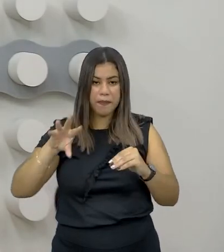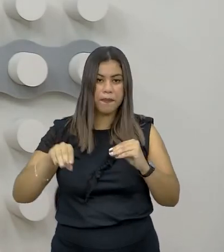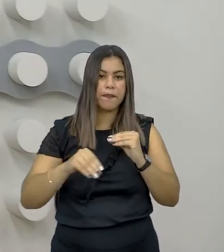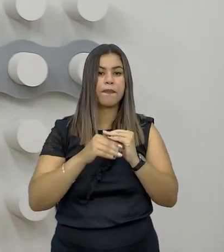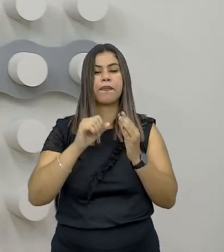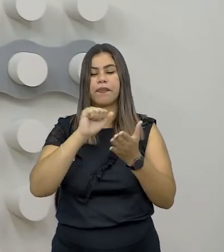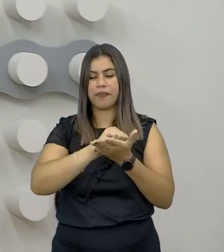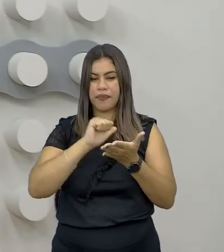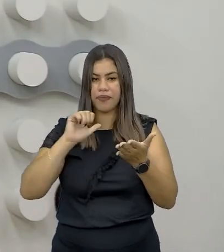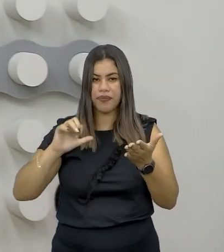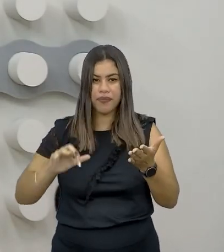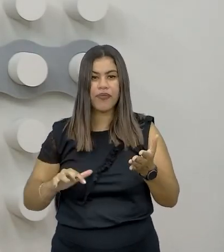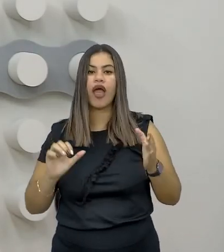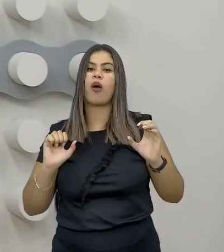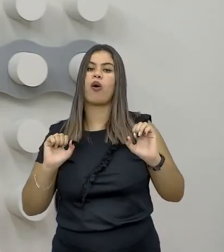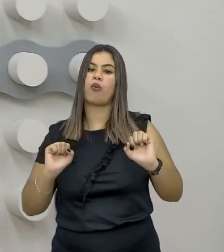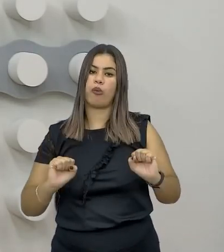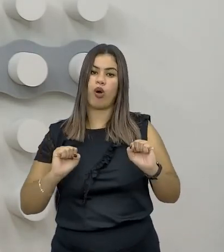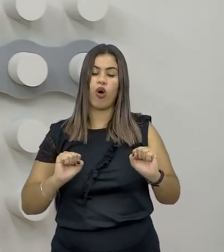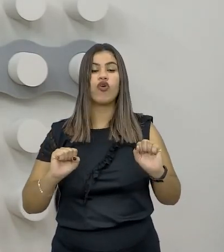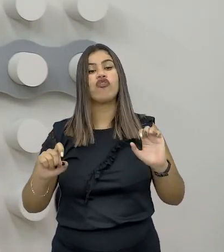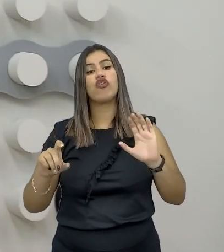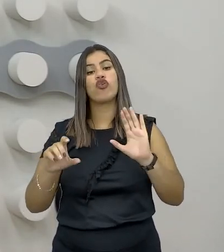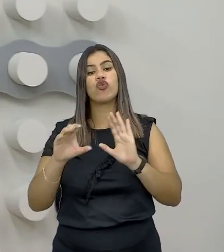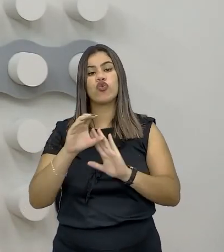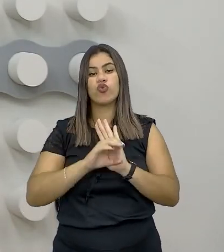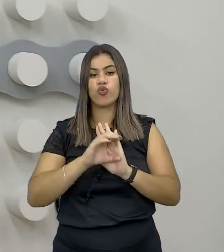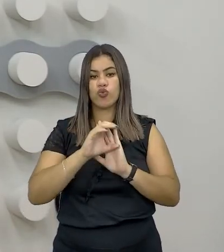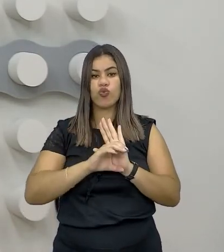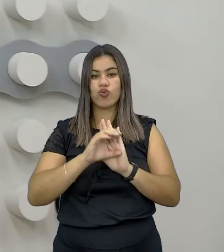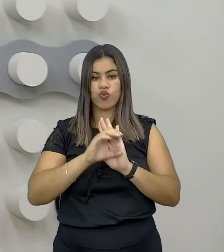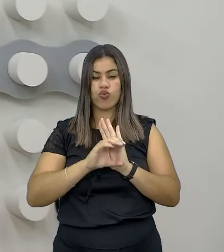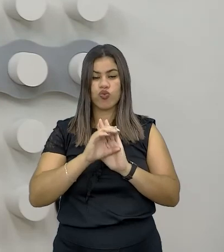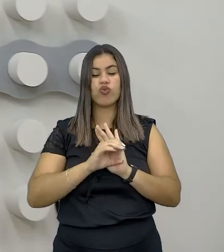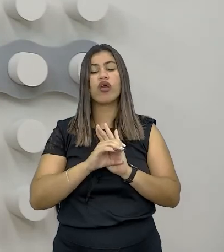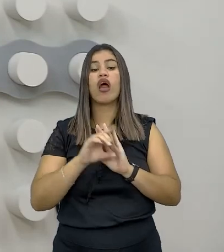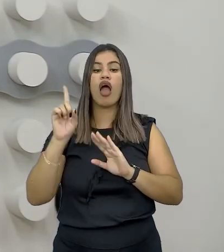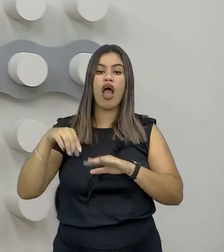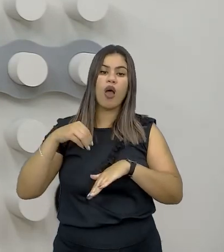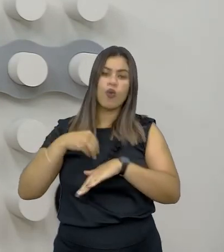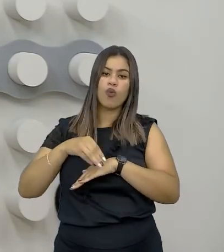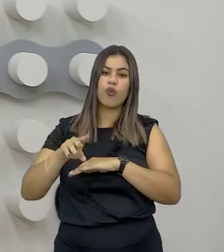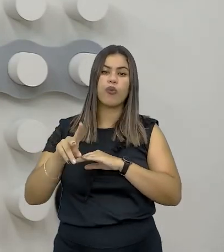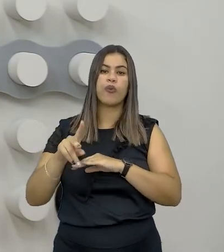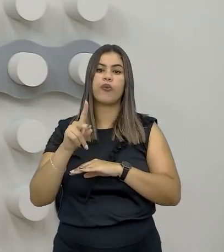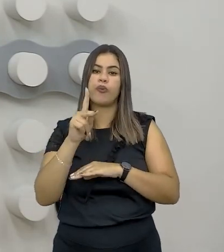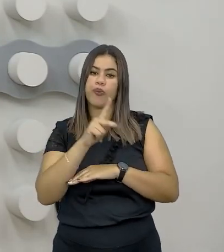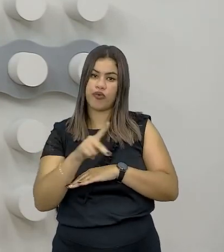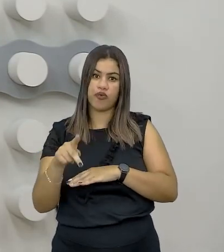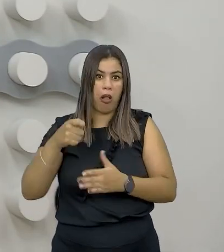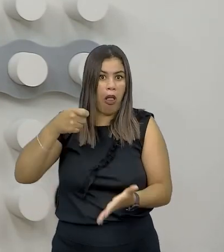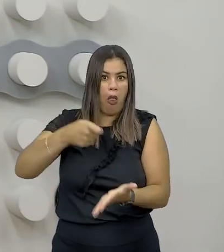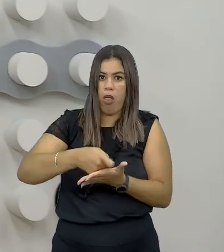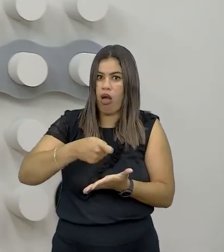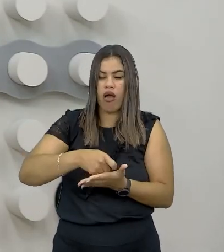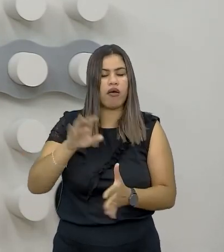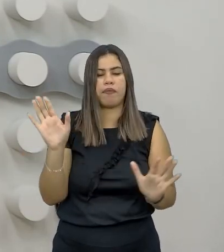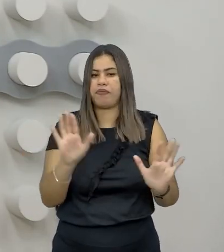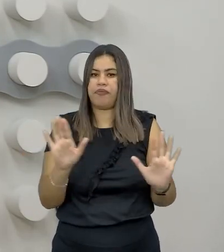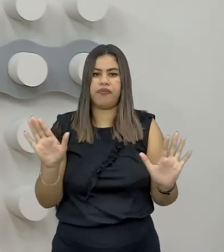nas atividades do componente curricular. Isso é uma sugestão para o professor, não é nada obrigatório, tá